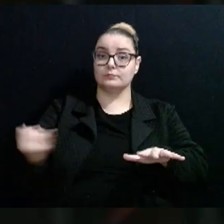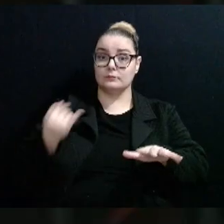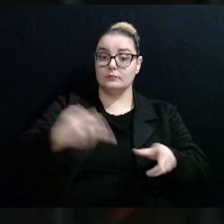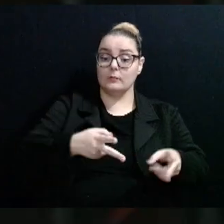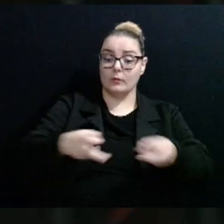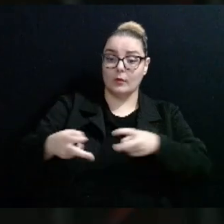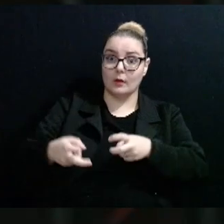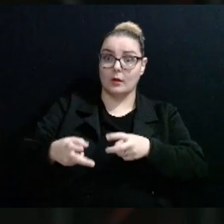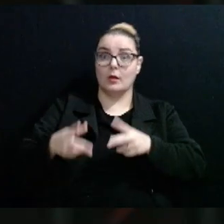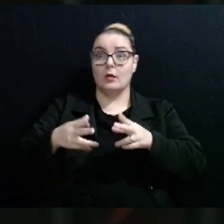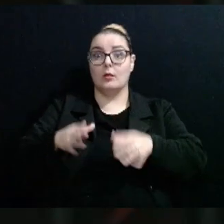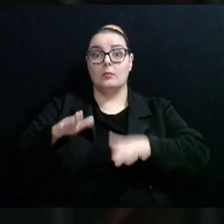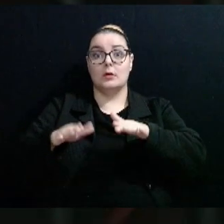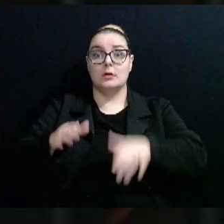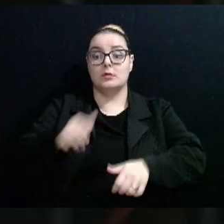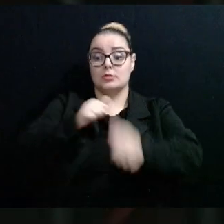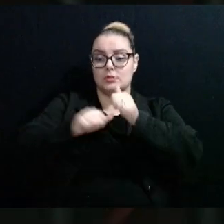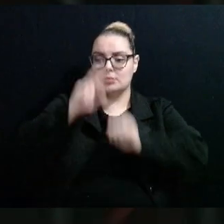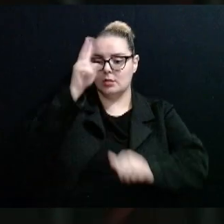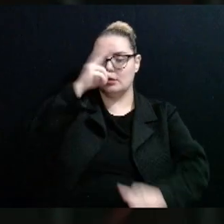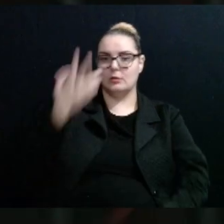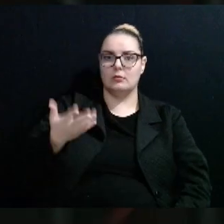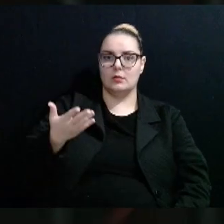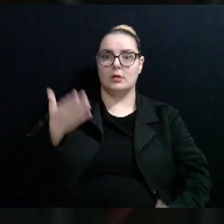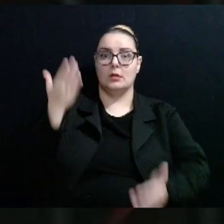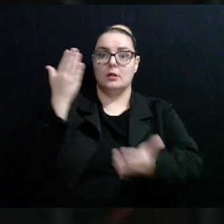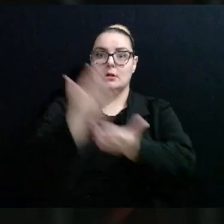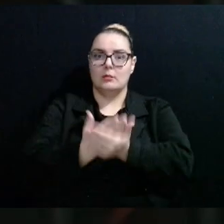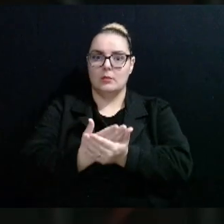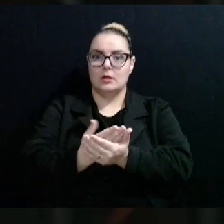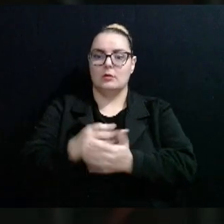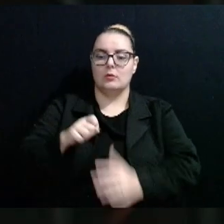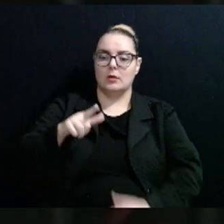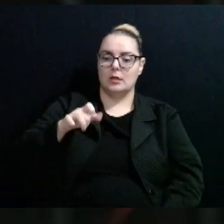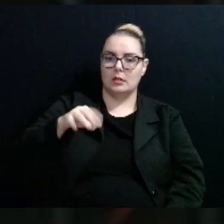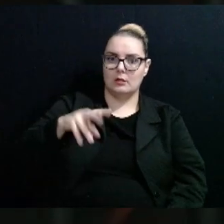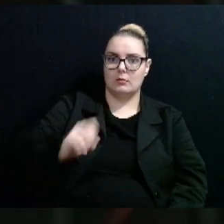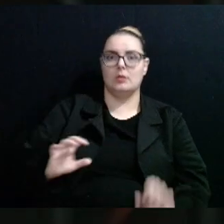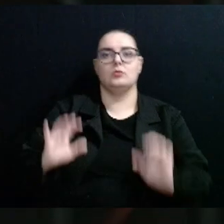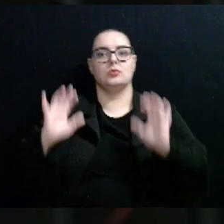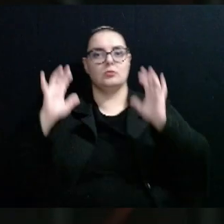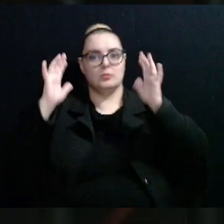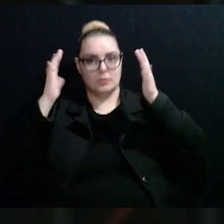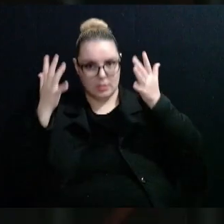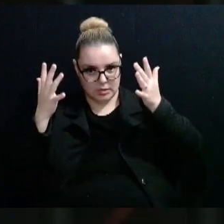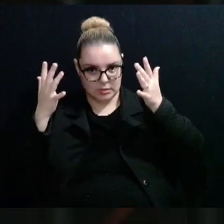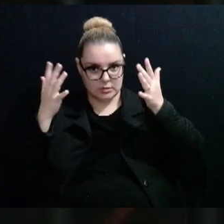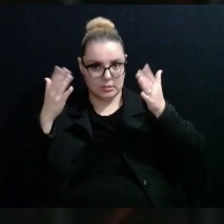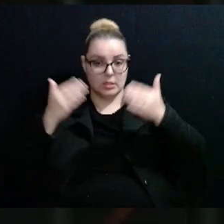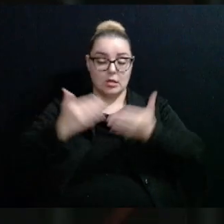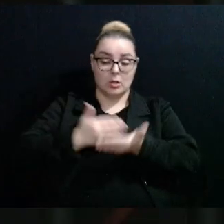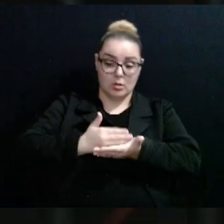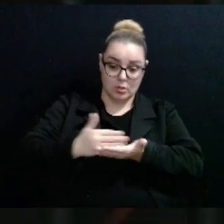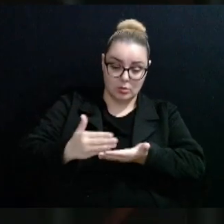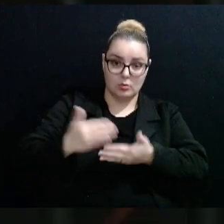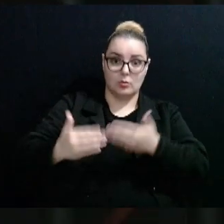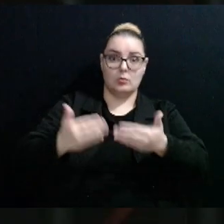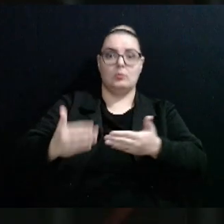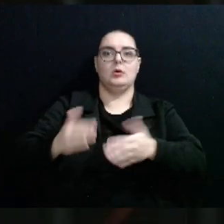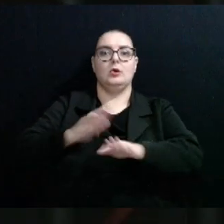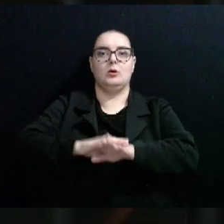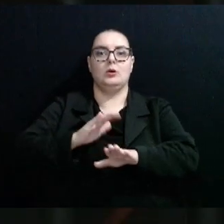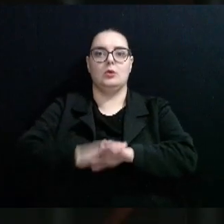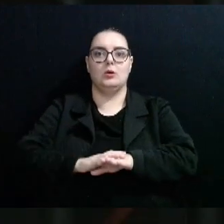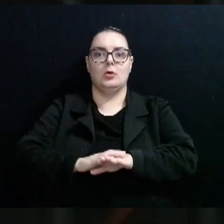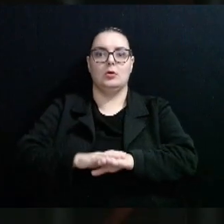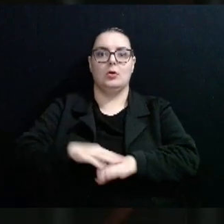o álcool ele deixa de ser apenas um elemento de confraternização e passa a funcionar como uma espécie de muleta emocional